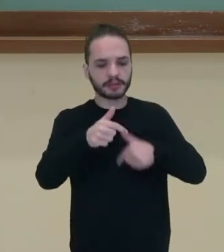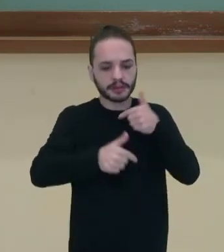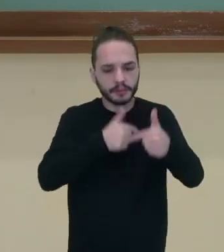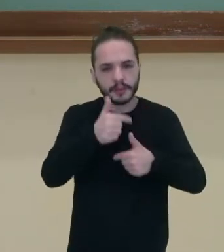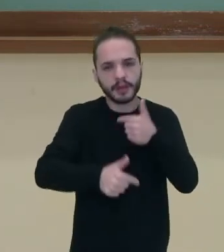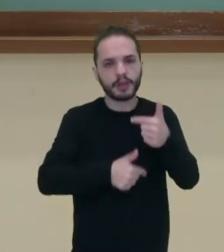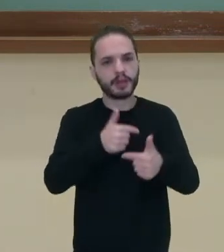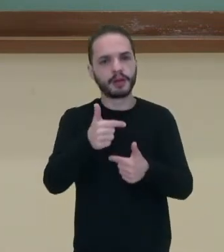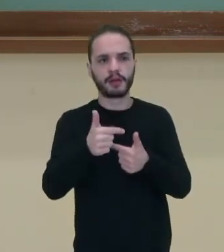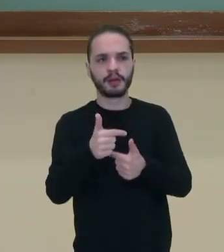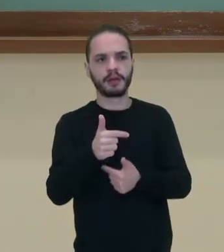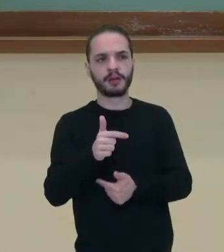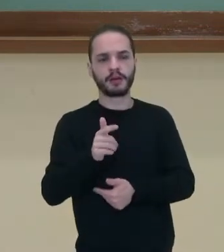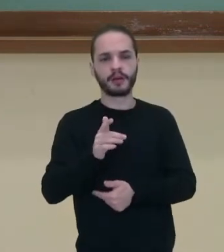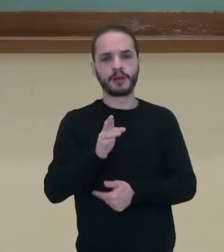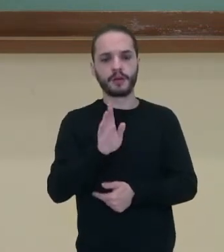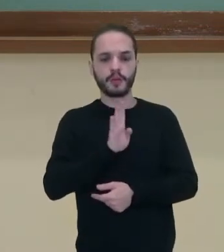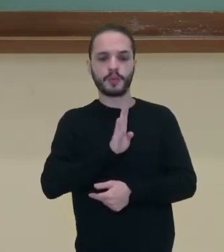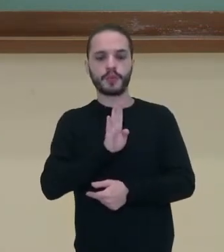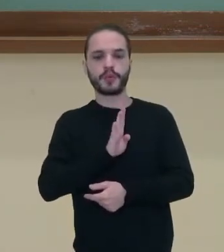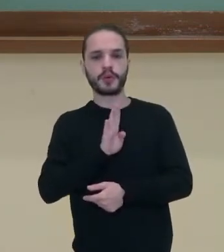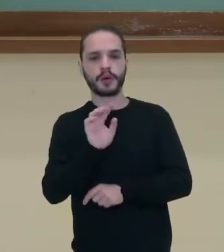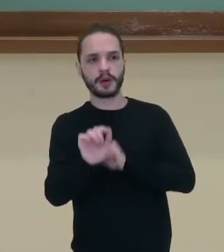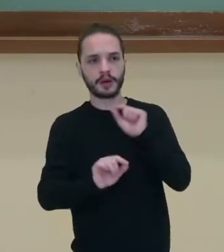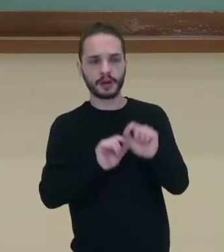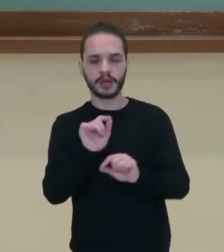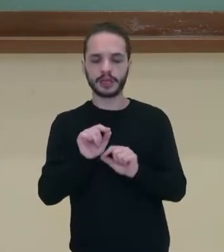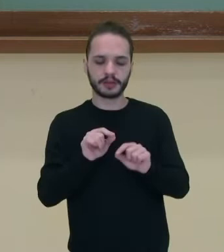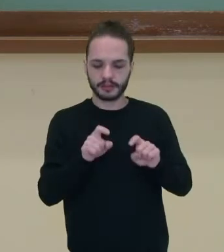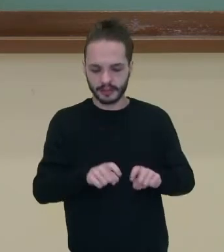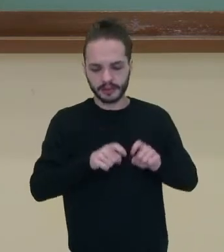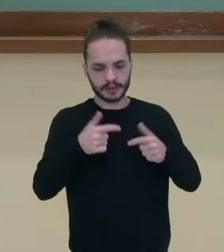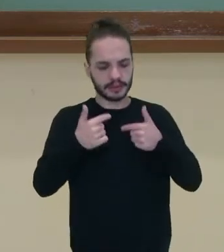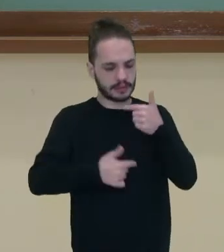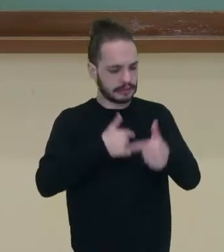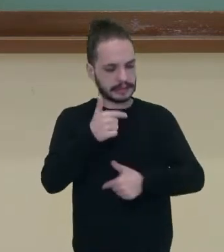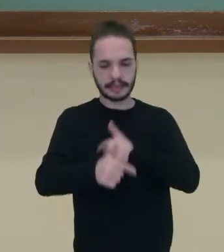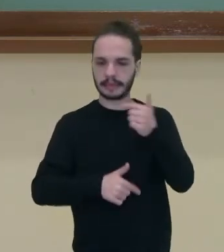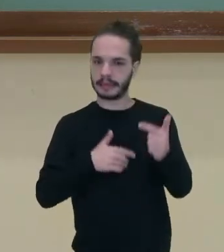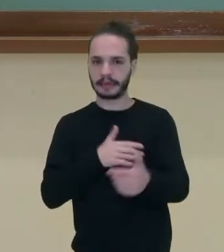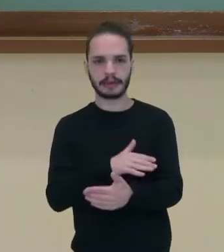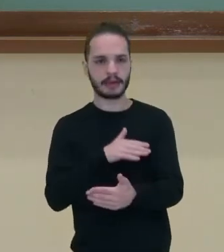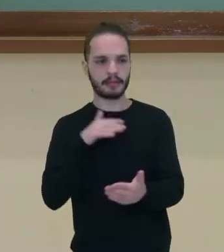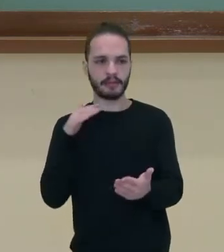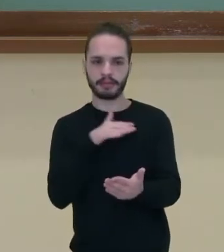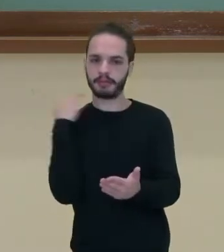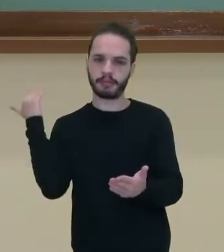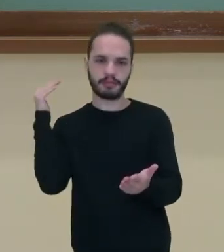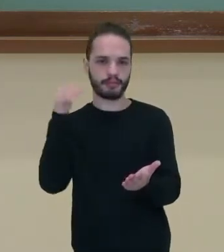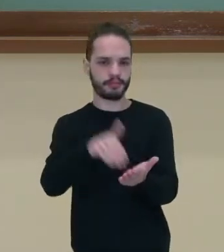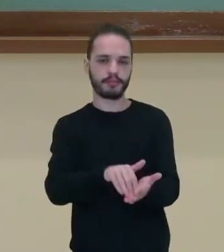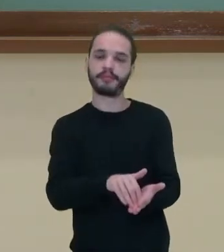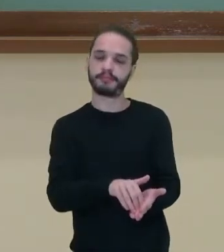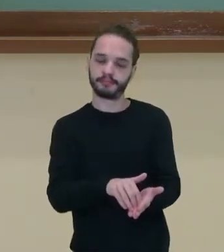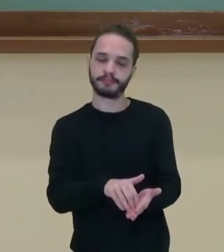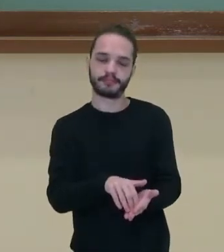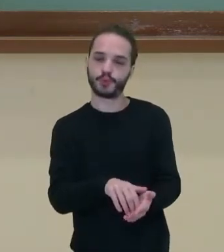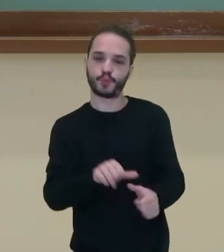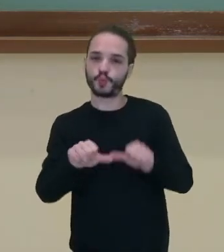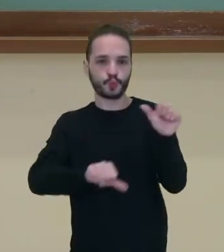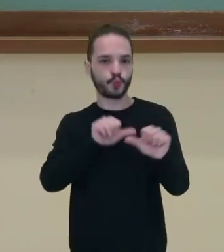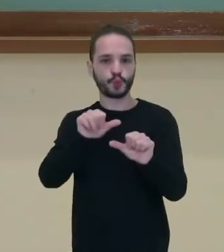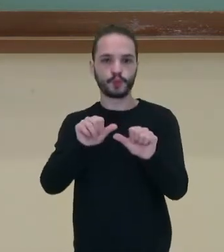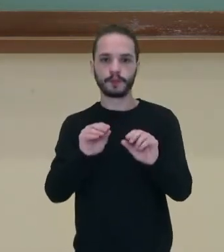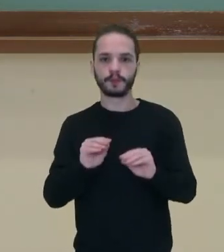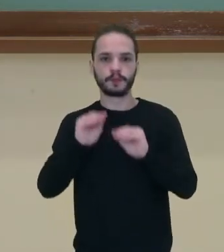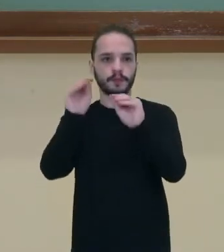ali burguês, você vai ser camponês, trabalhador para o resto da sua vida, não tem como você mudar, certo? Então a gente tinha